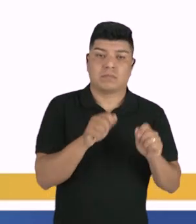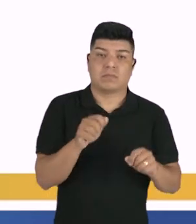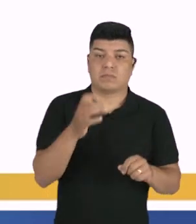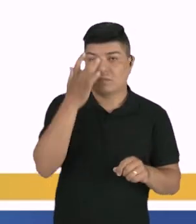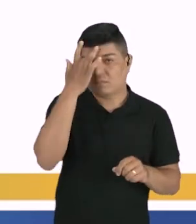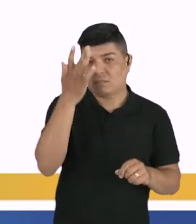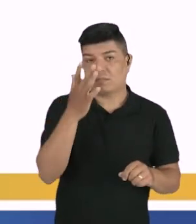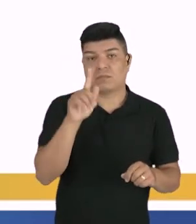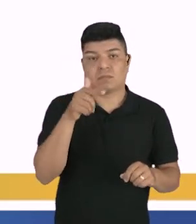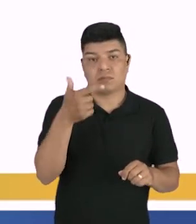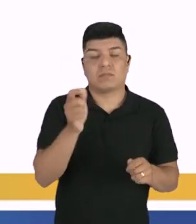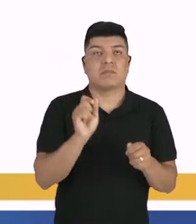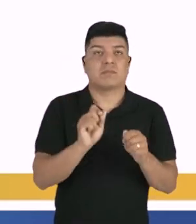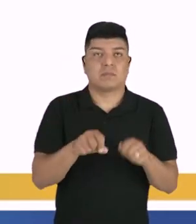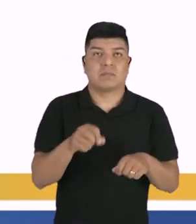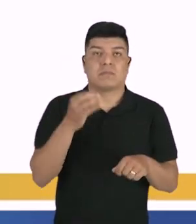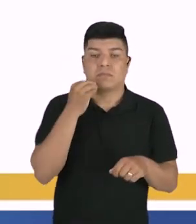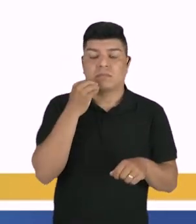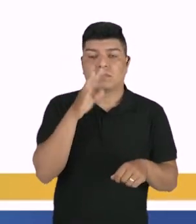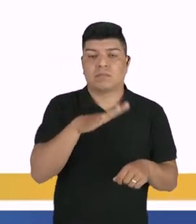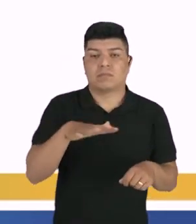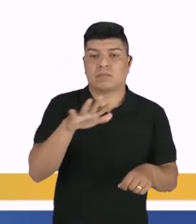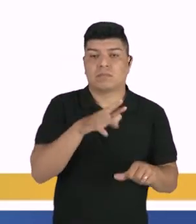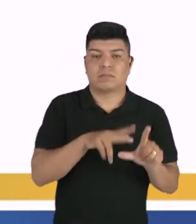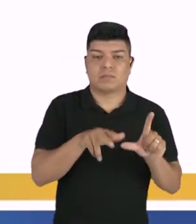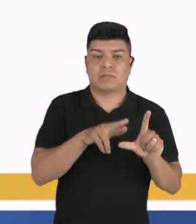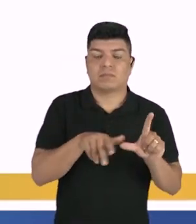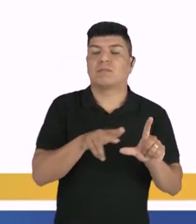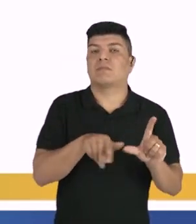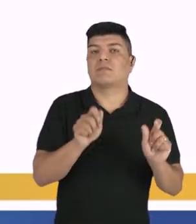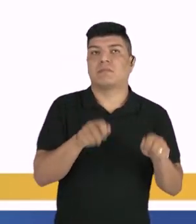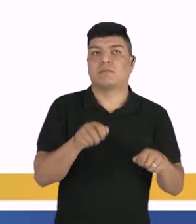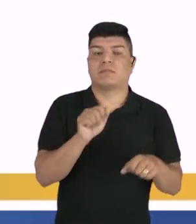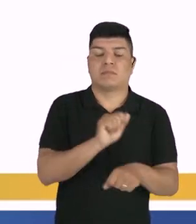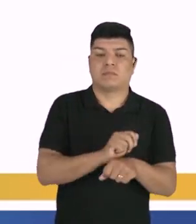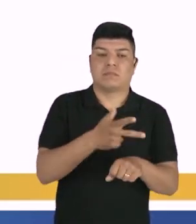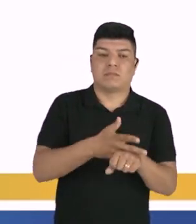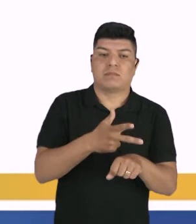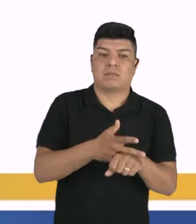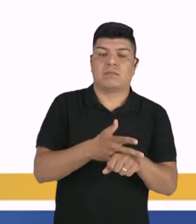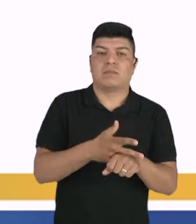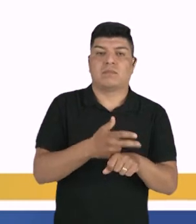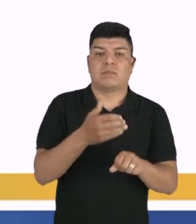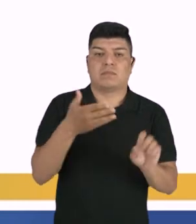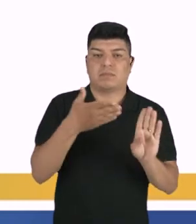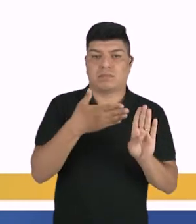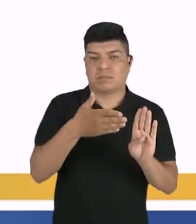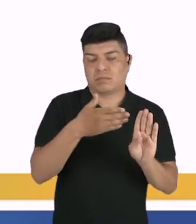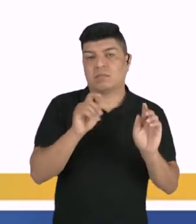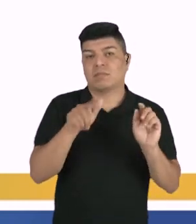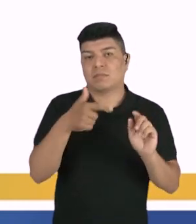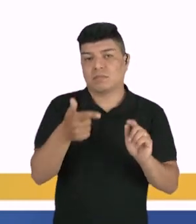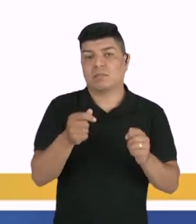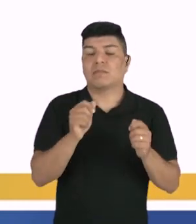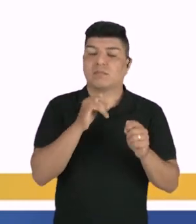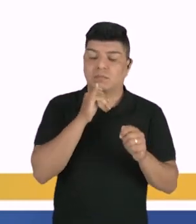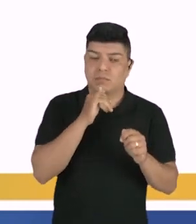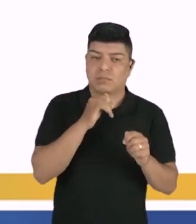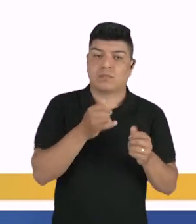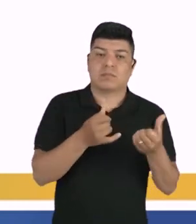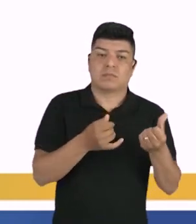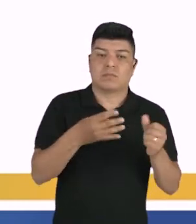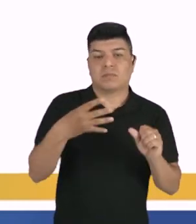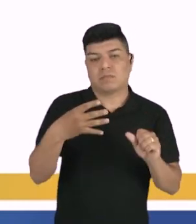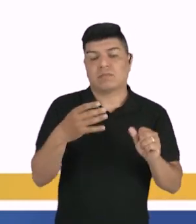mais facilidade, e depois, né, generalizar algebricamente. Você pode parar esse vídeo aí quando você estiver vendo na plataforma, e aí faz, por exemplo, 6